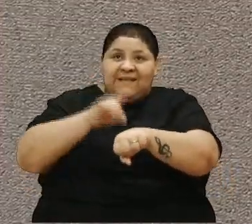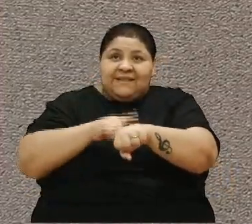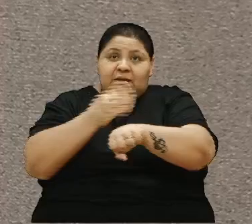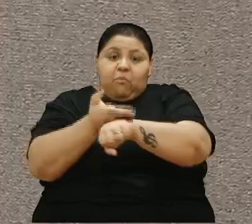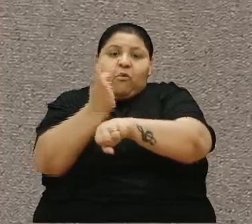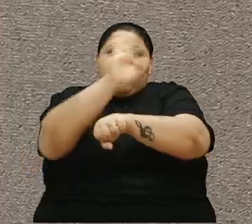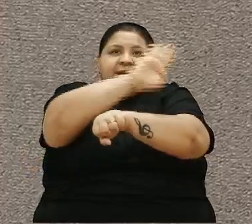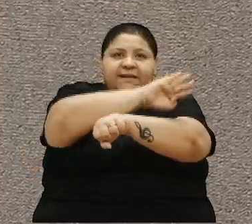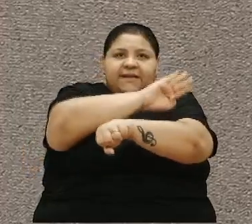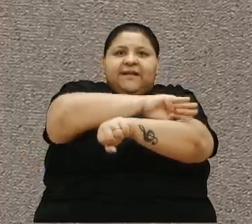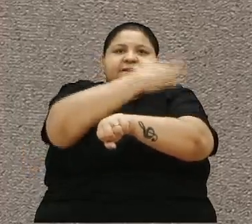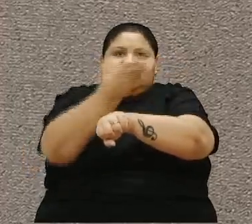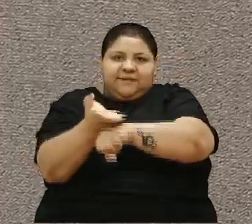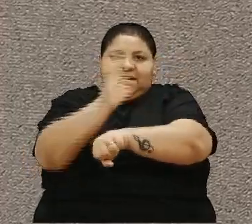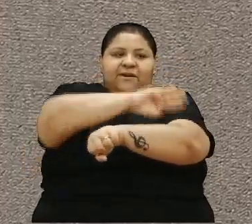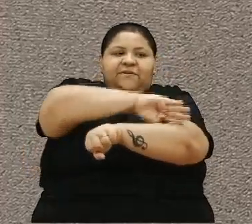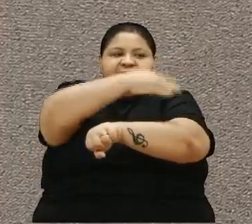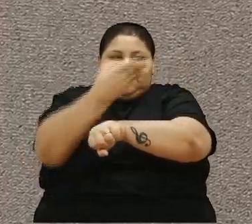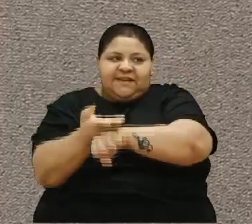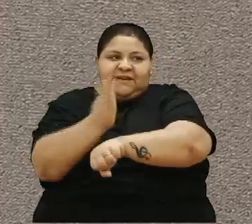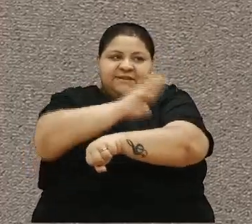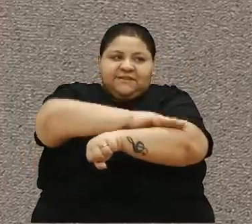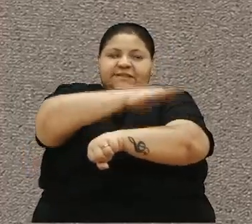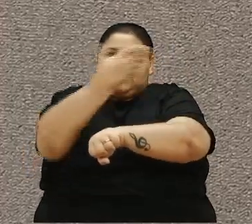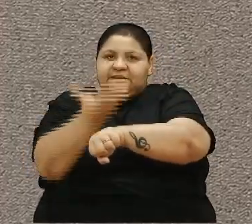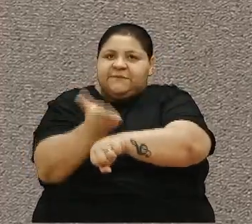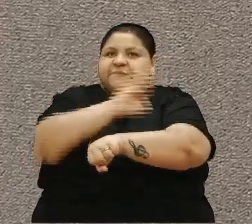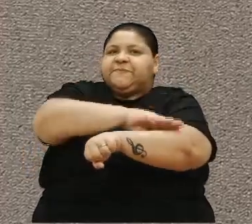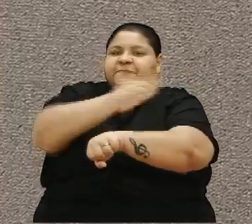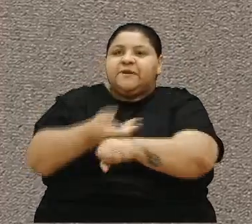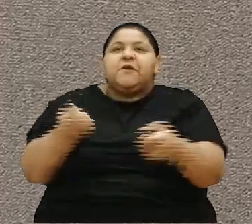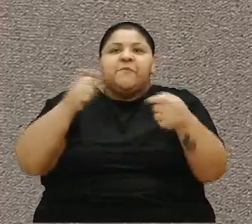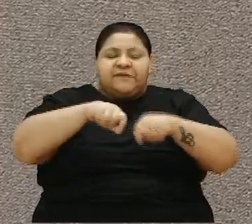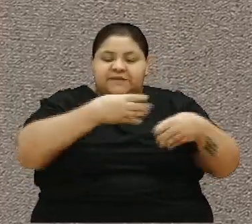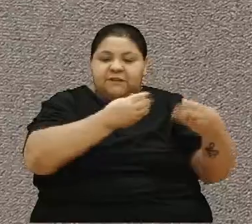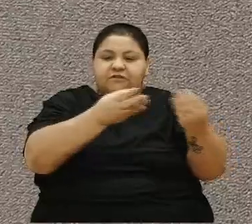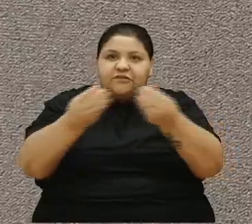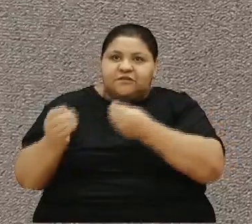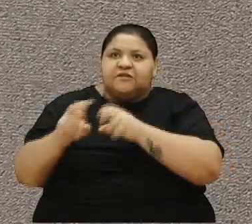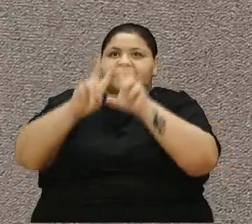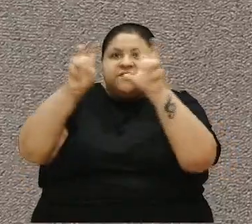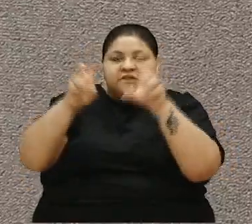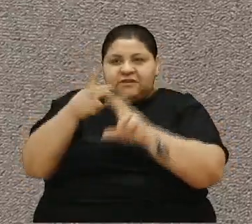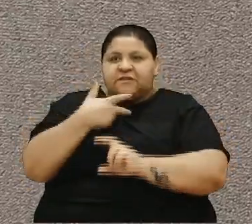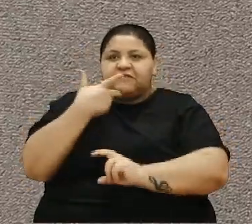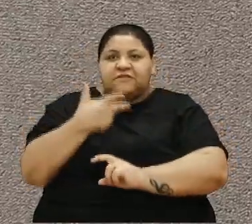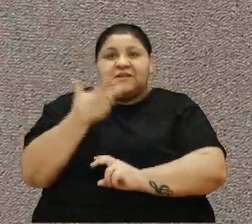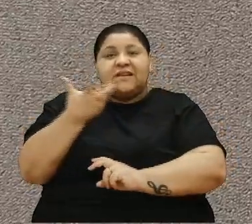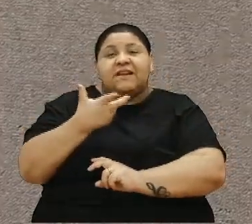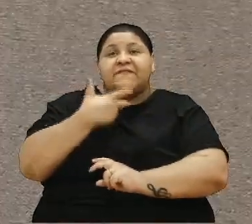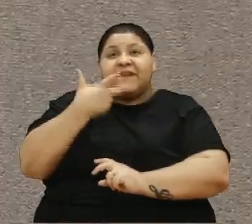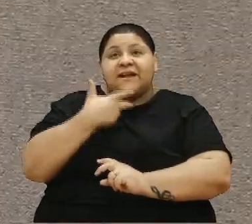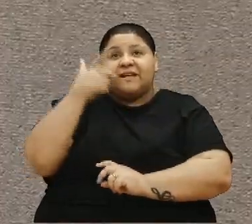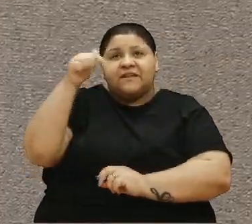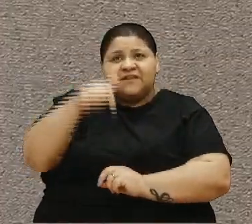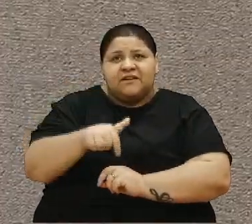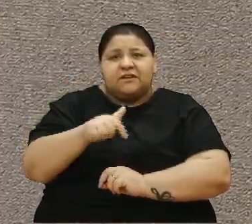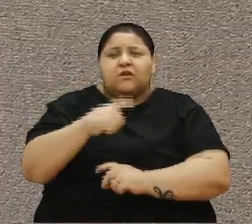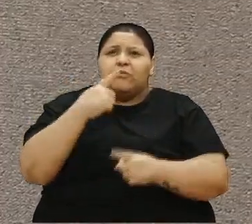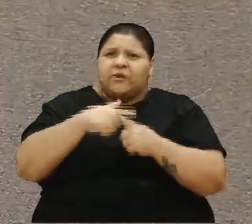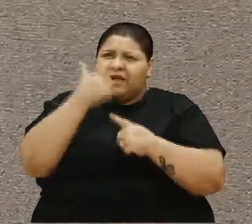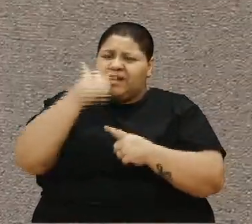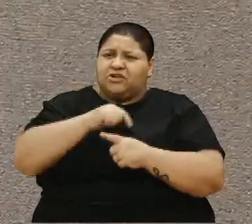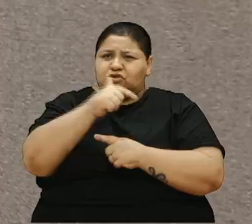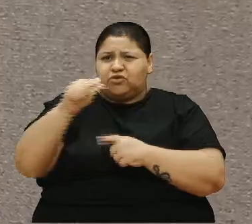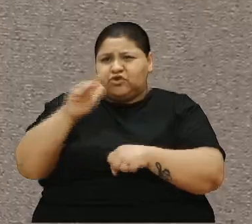né? Então, precisamos muito, e essa é uma pauta que a gente vem trabalhando, e queria relatar aqui, porque eu acho que em outros momentos